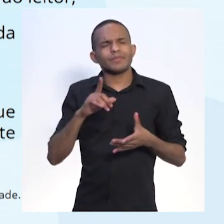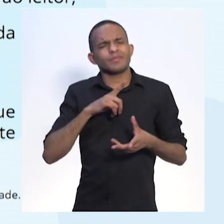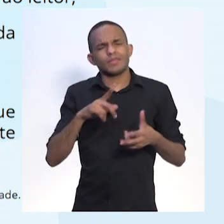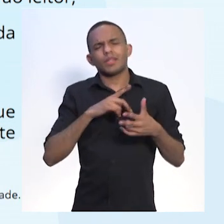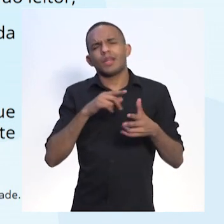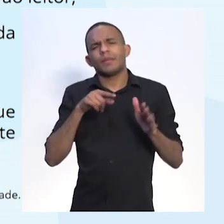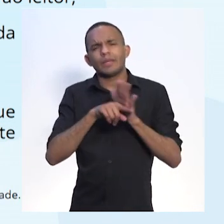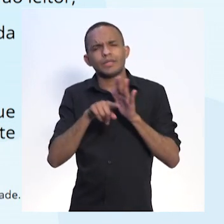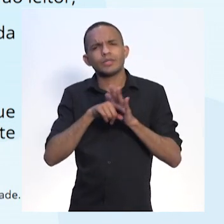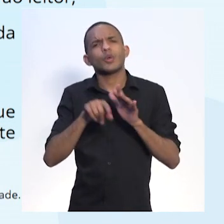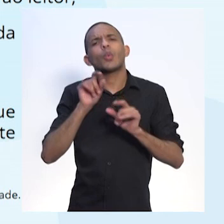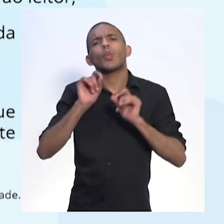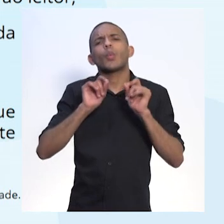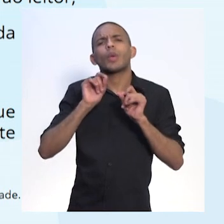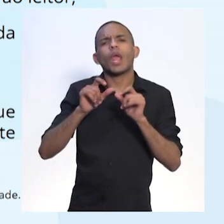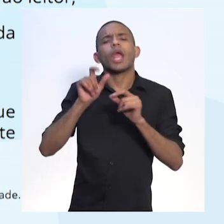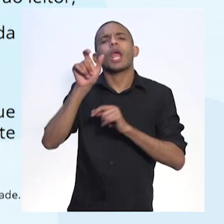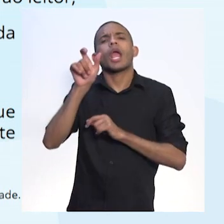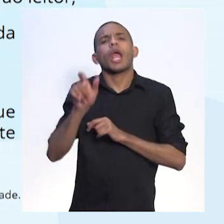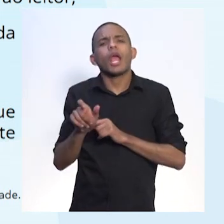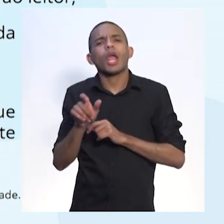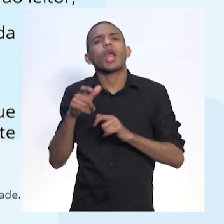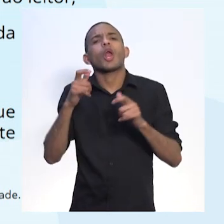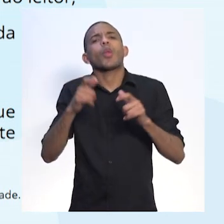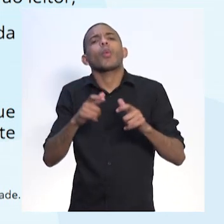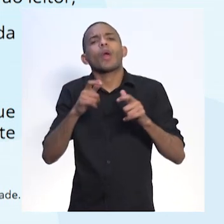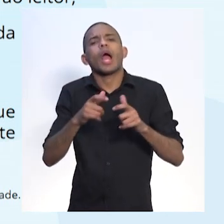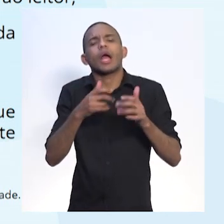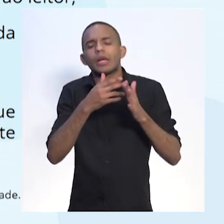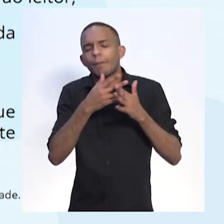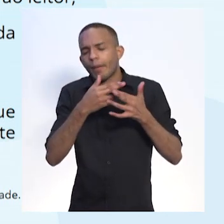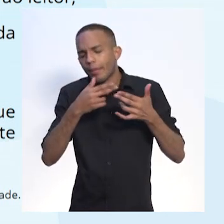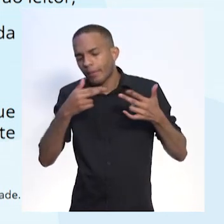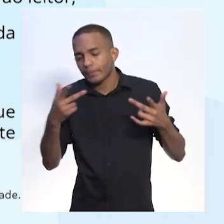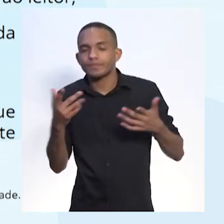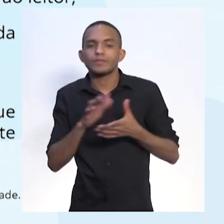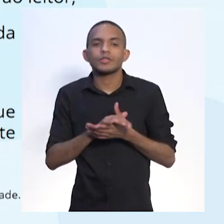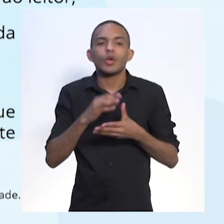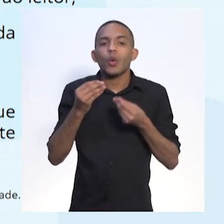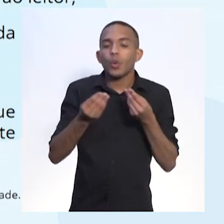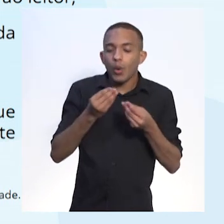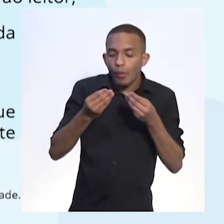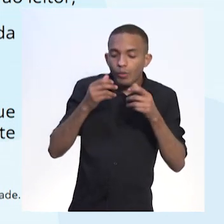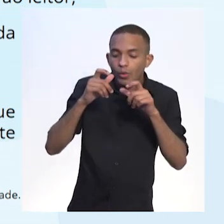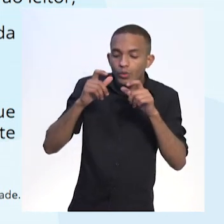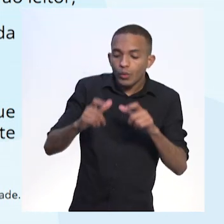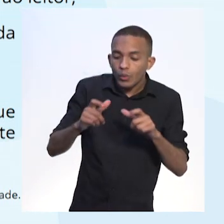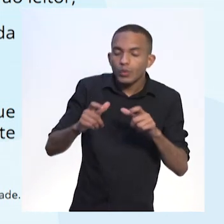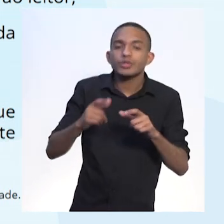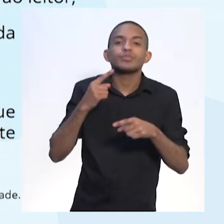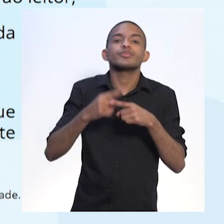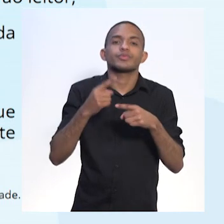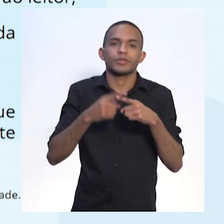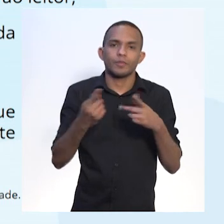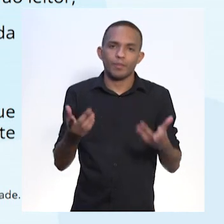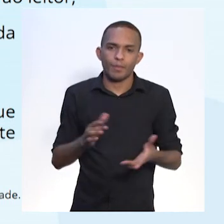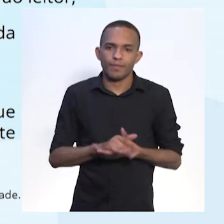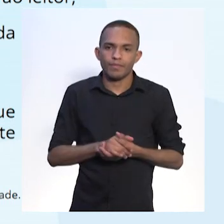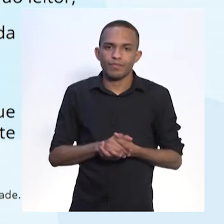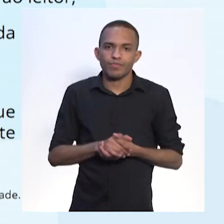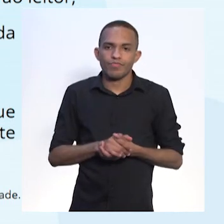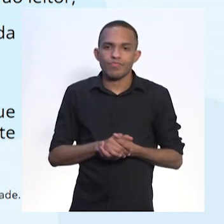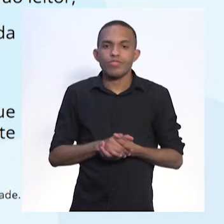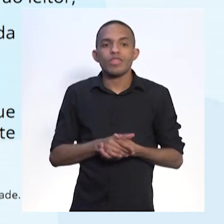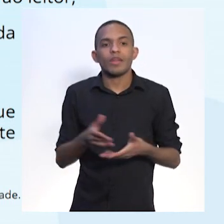aquelas perguntinhas. O que, quem, quando e assim vai. Aí tem aí, ó, como, onde e por quê. Aqui,